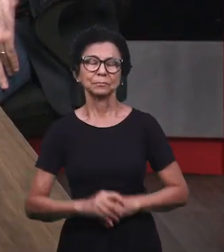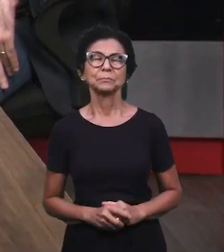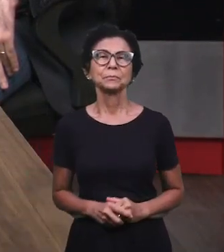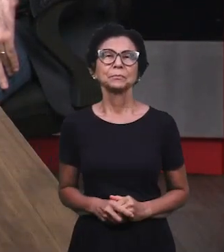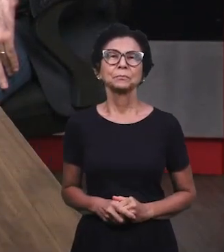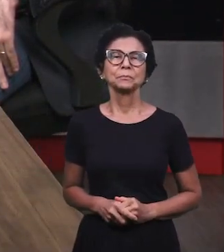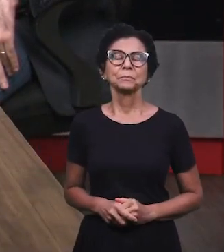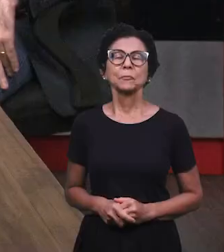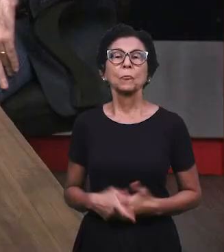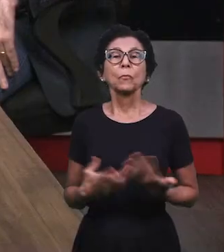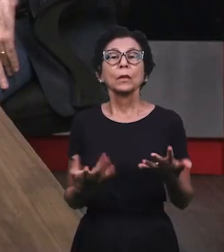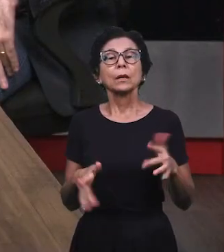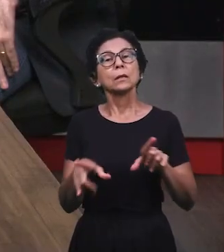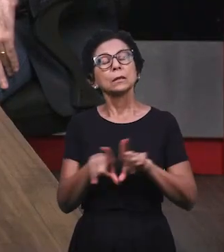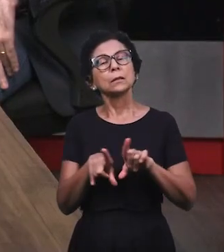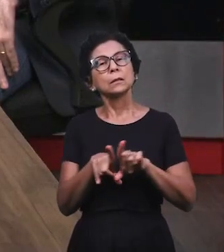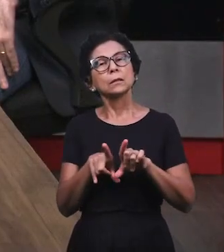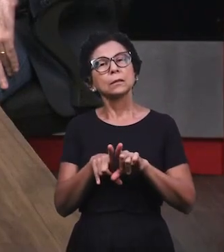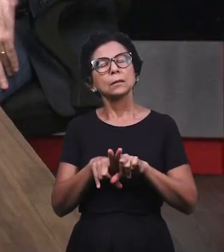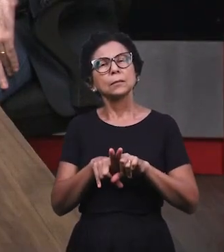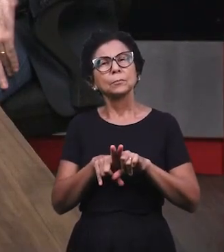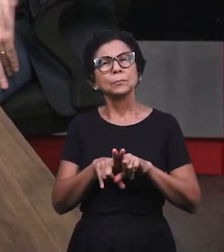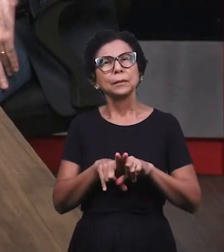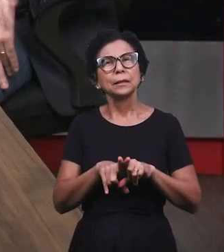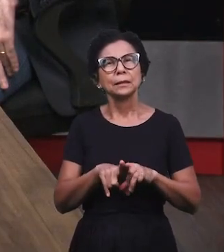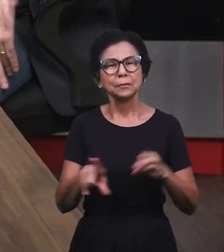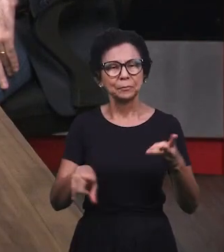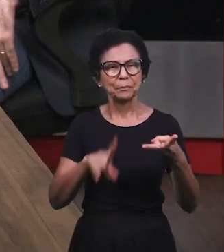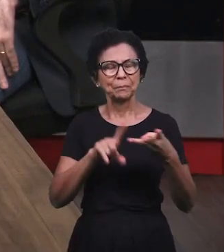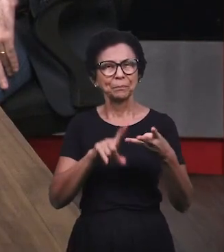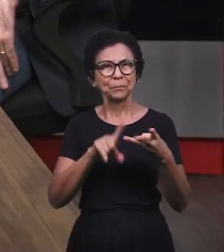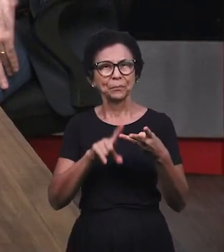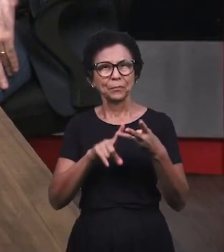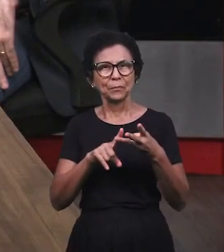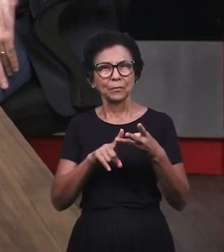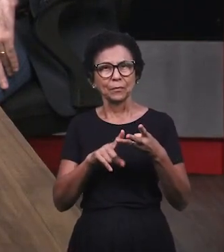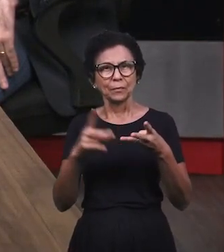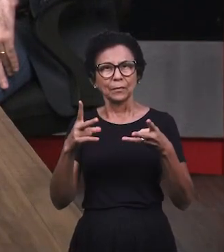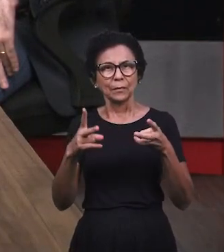por fim, a chamada anteevidência, ou